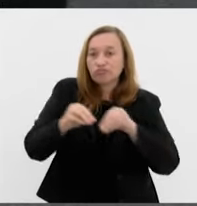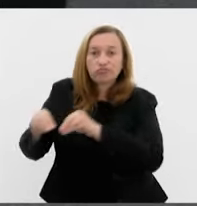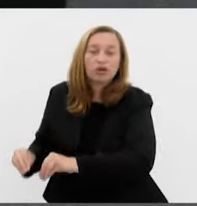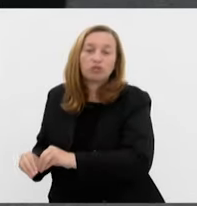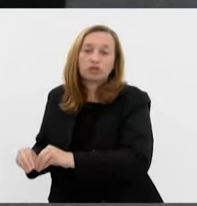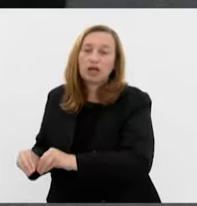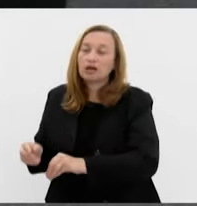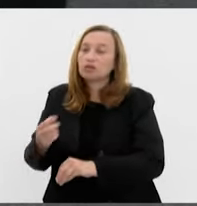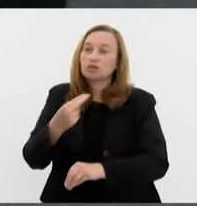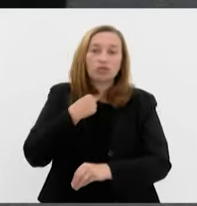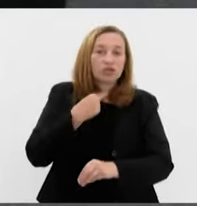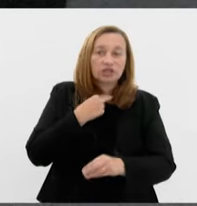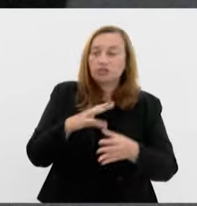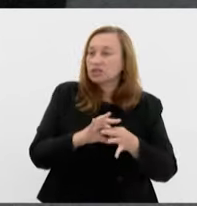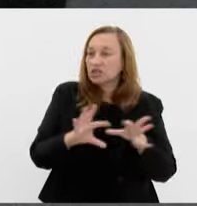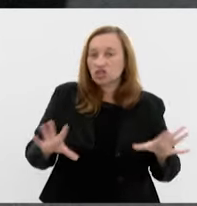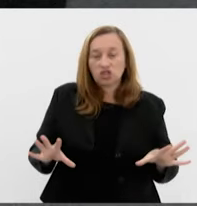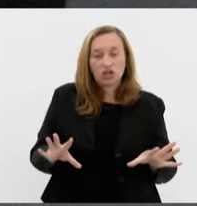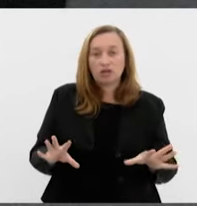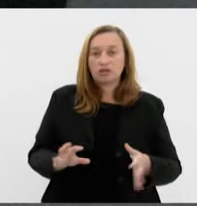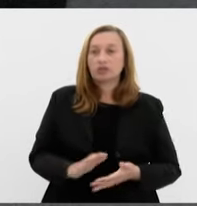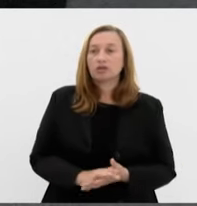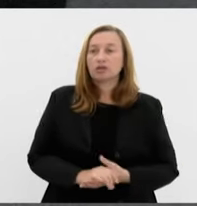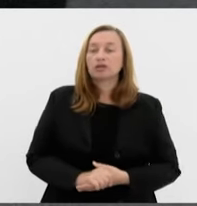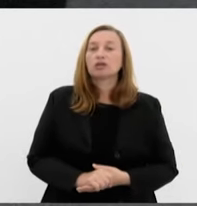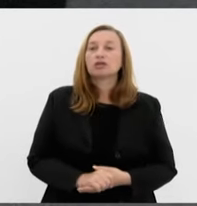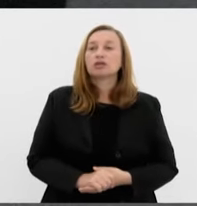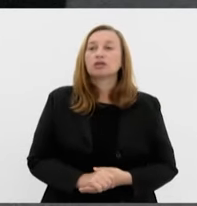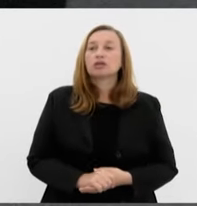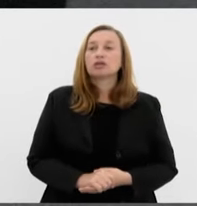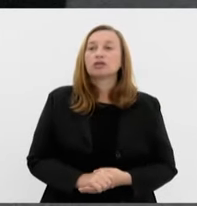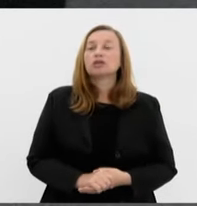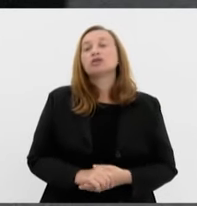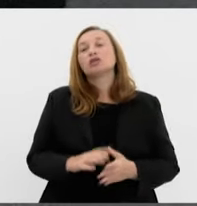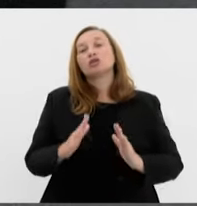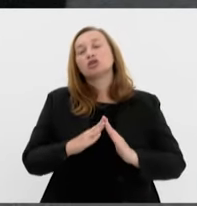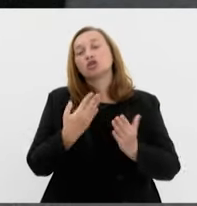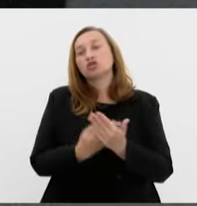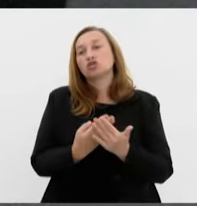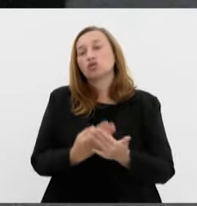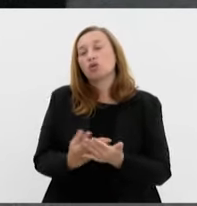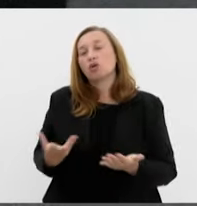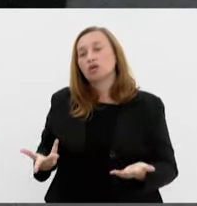permitir que aquelas escolas que conseguem se consolidar como escolas de qualidade